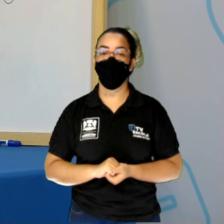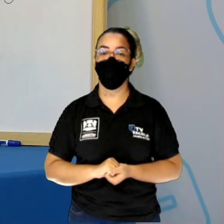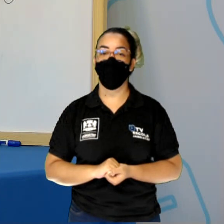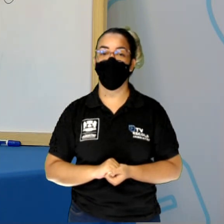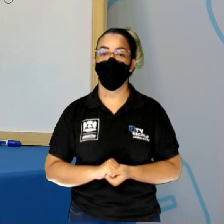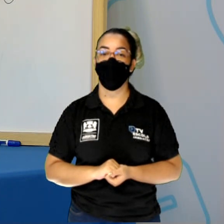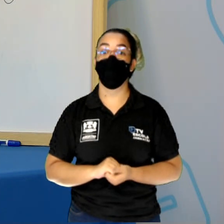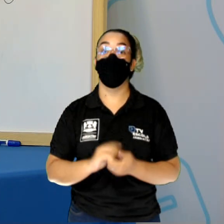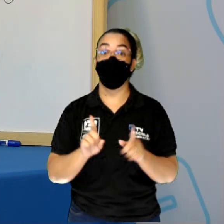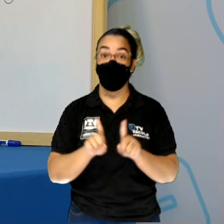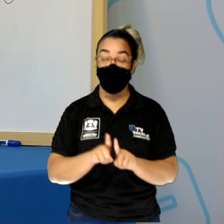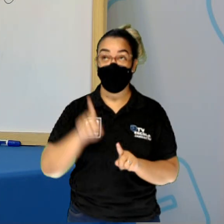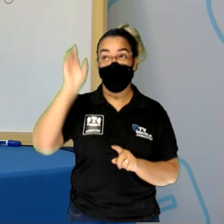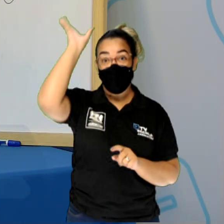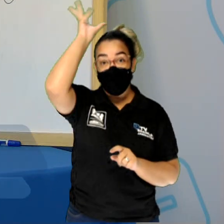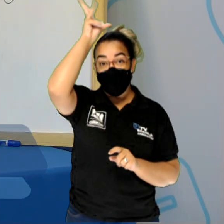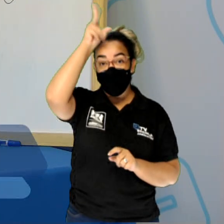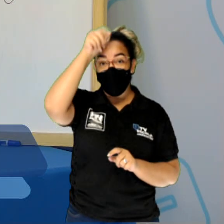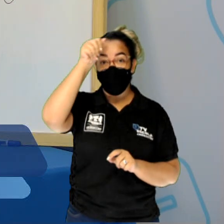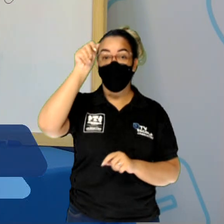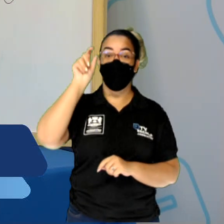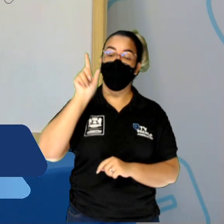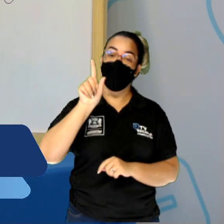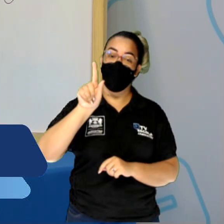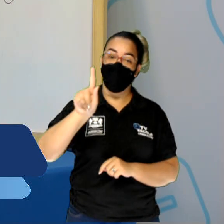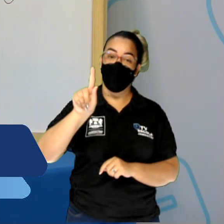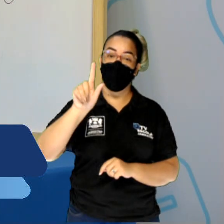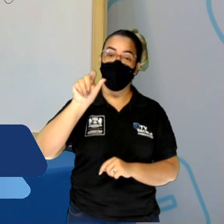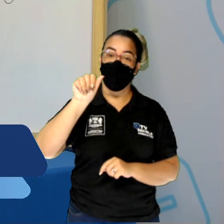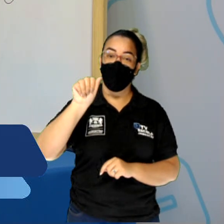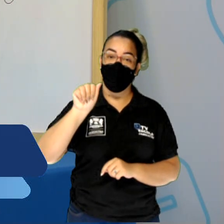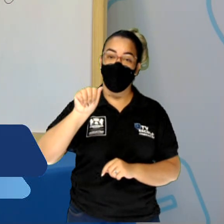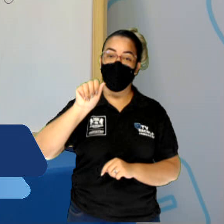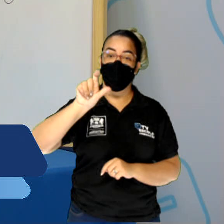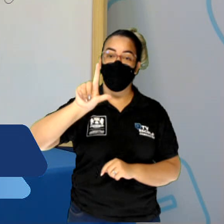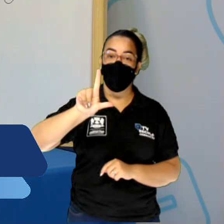e a galinha.